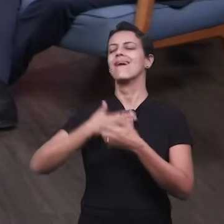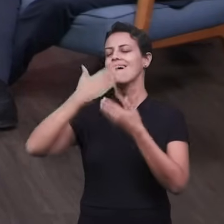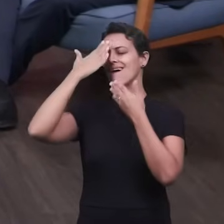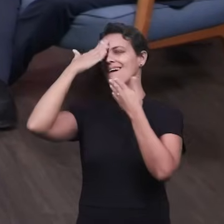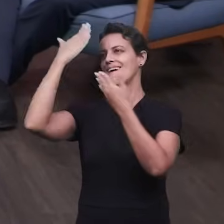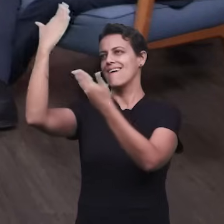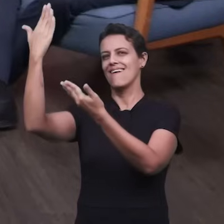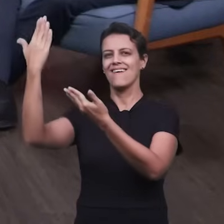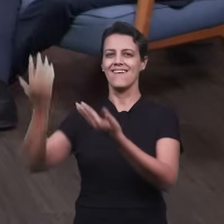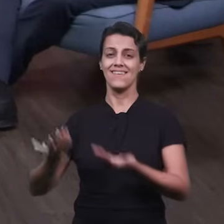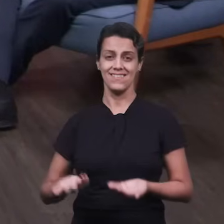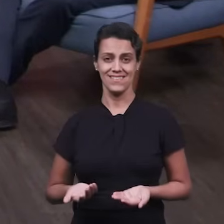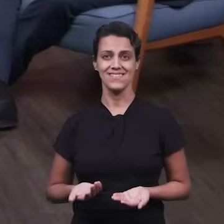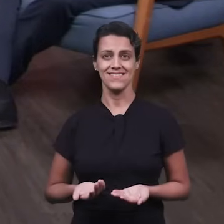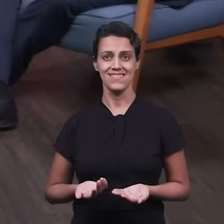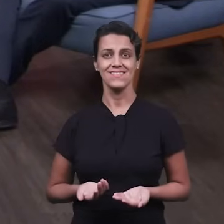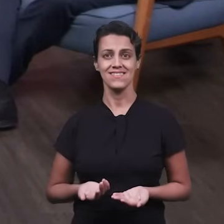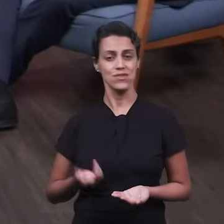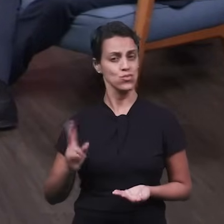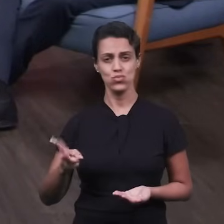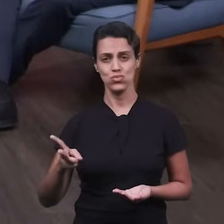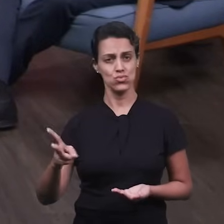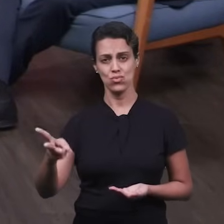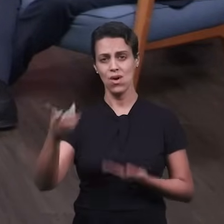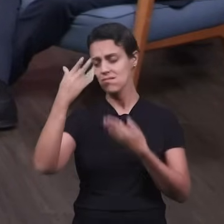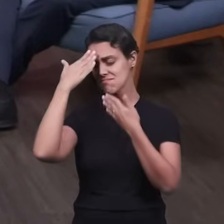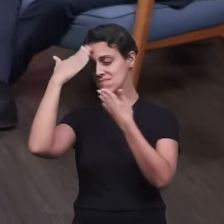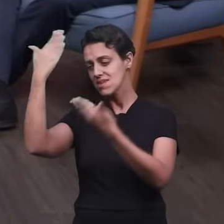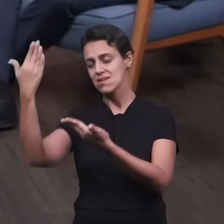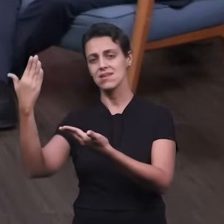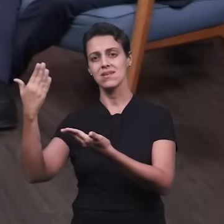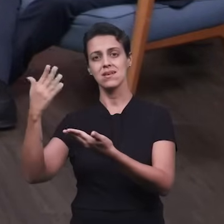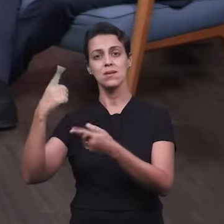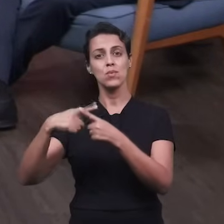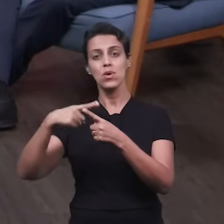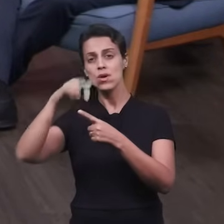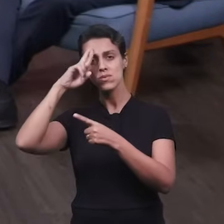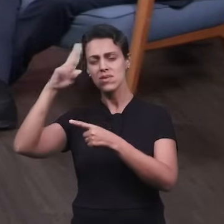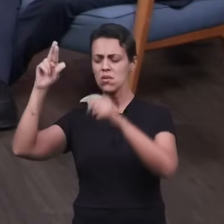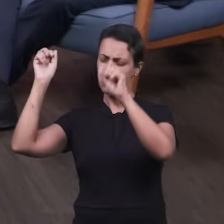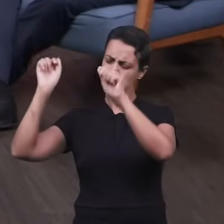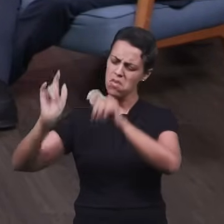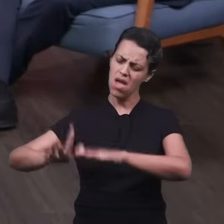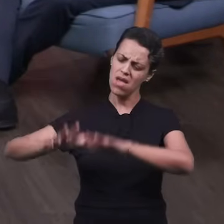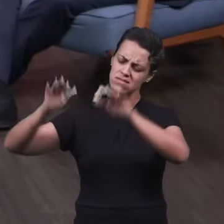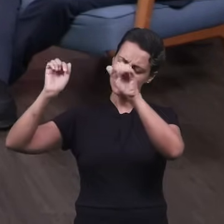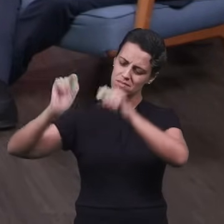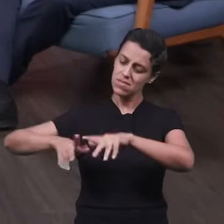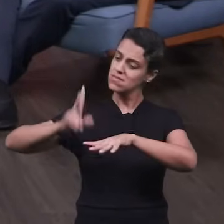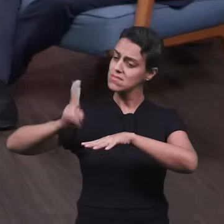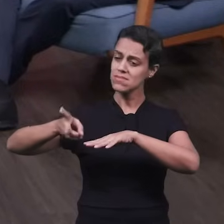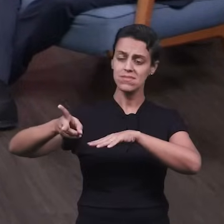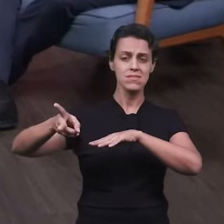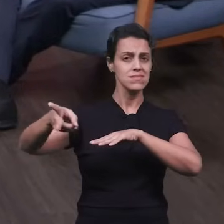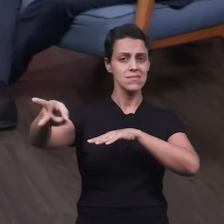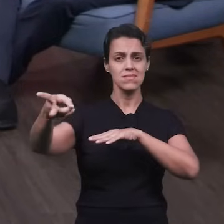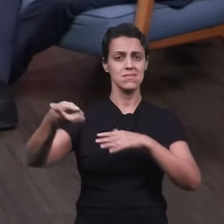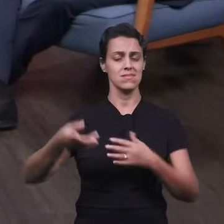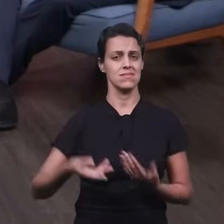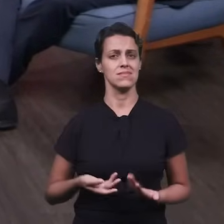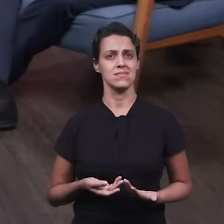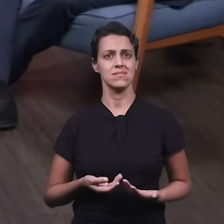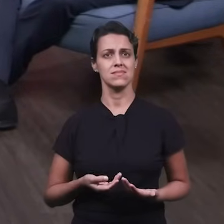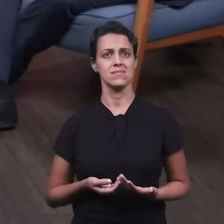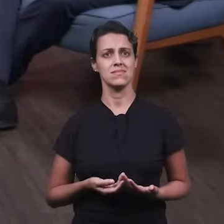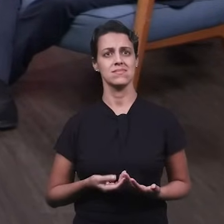sua gratidão. Olha Deus. É adoração. E o Senhor vai continuar fazendo. O Senhor vai continuar abençoando. Agora você vê alguns casos de agradável